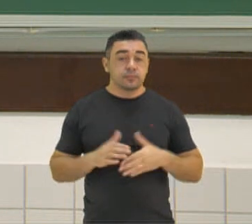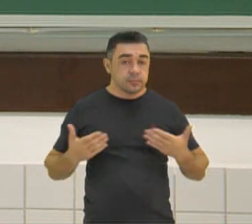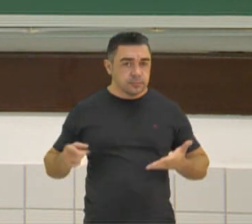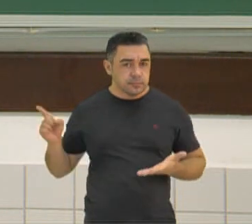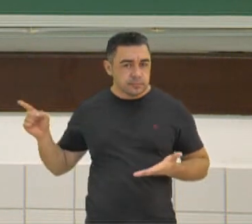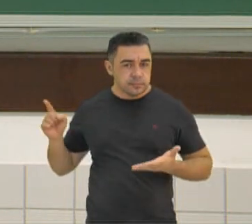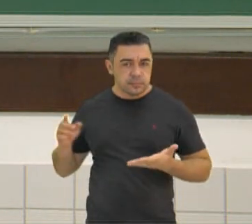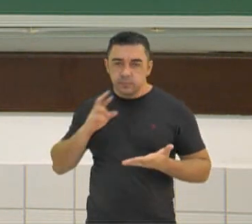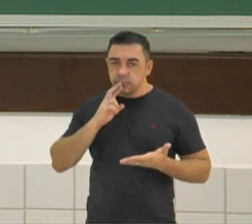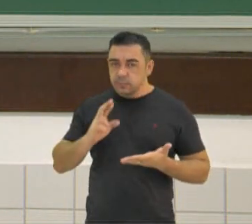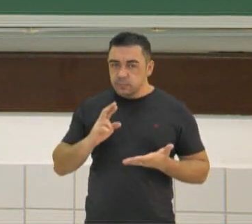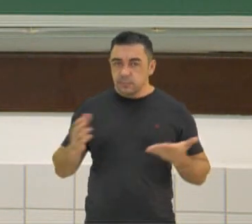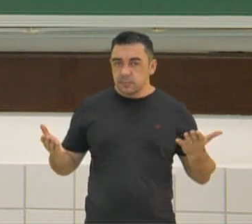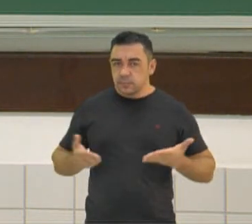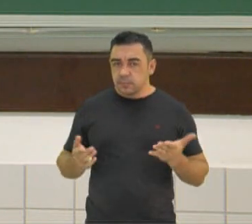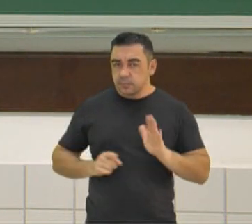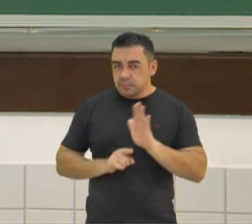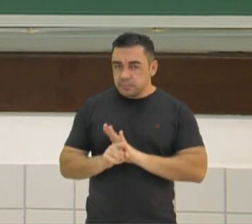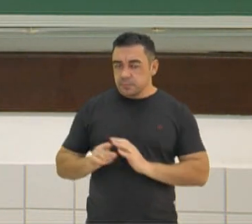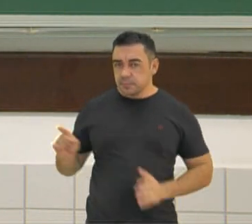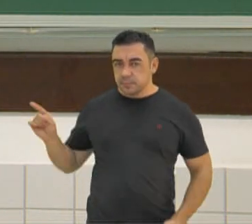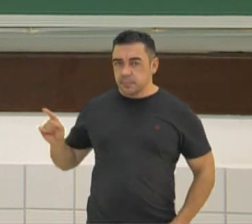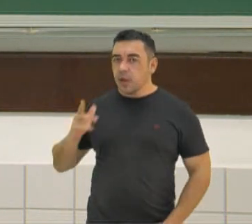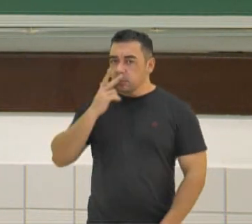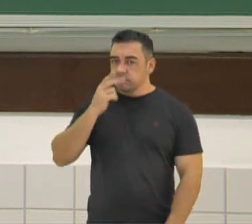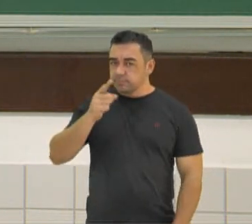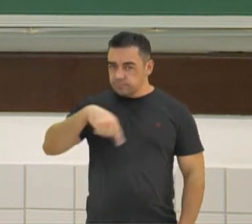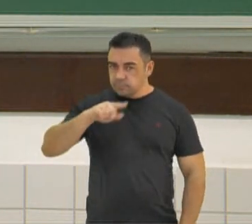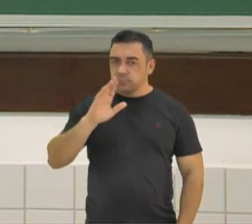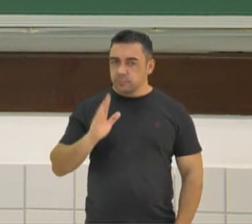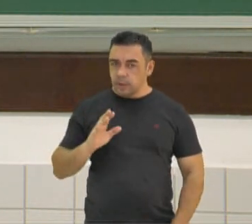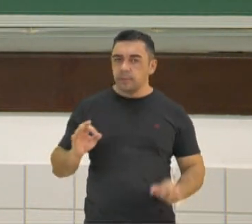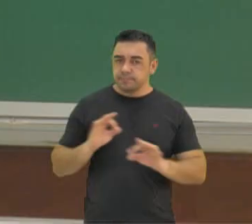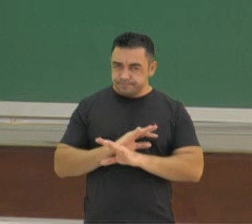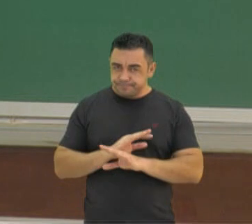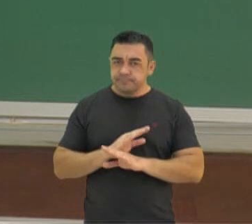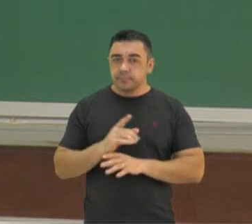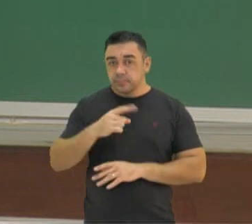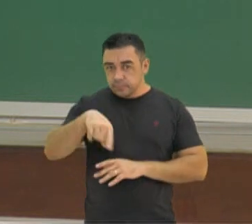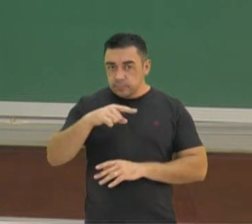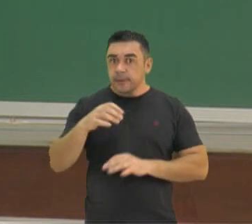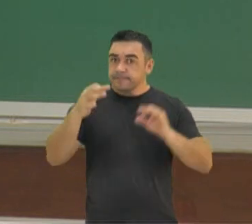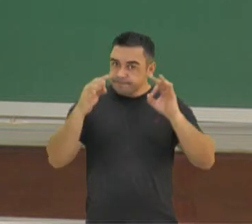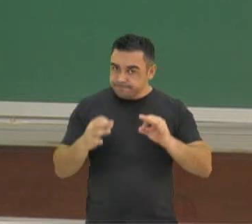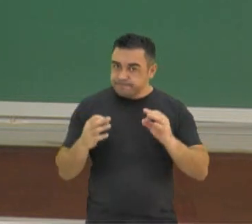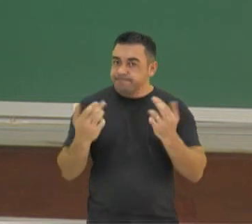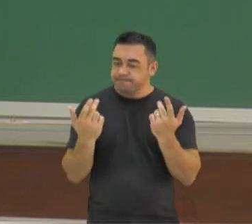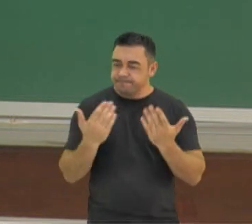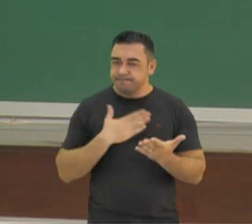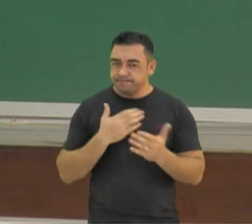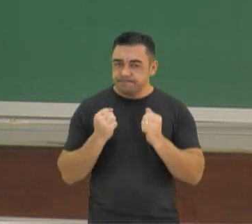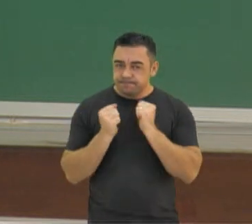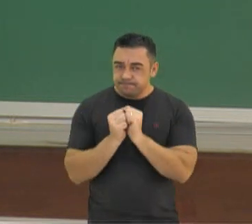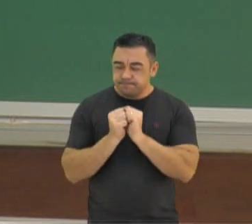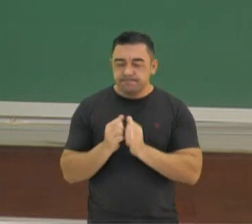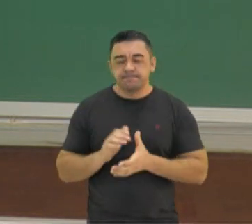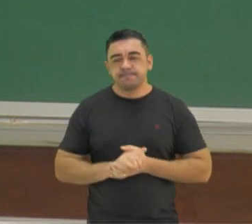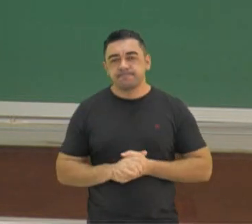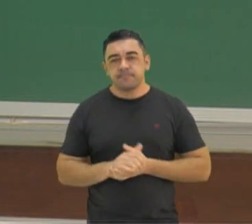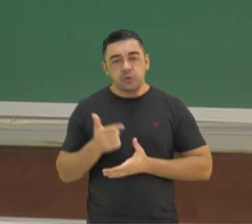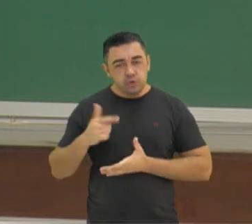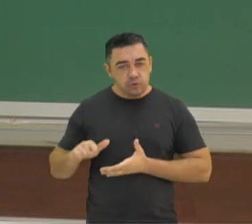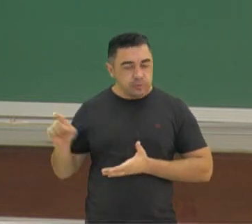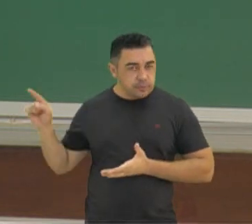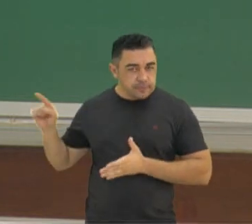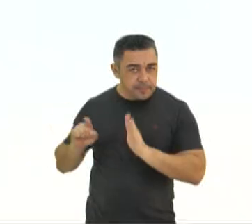Então aqui, turma, resolvendo a nossa questão agora, né? Acredito que todos vocês já resolveram e acredito que vocês vão acertar também. Acompanhem comigo, olha. Novamente